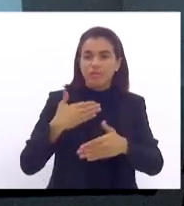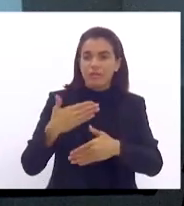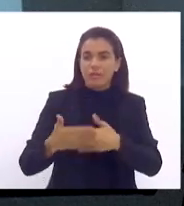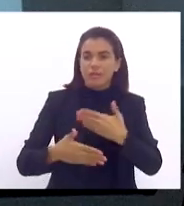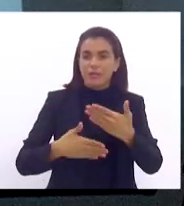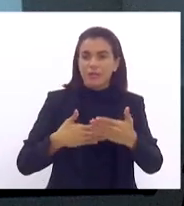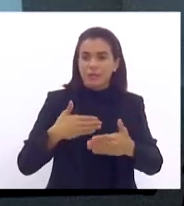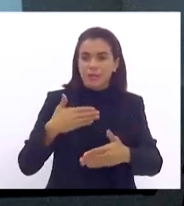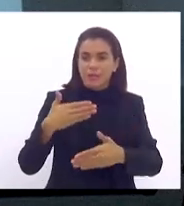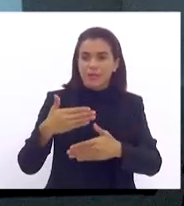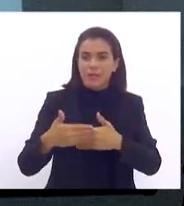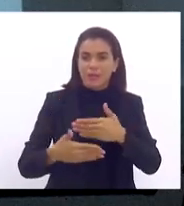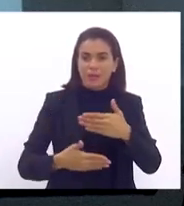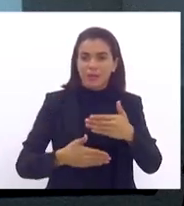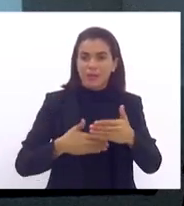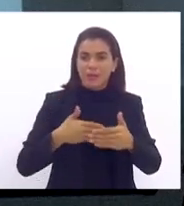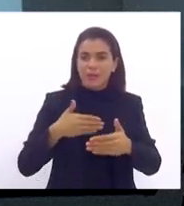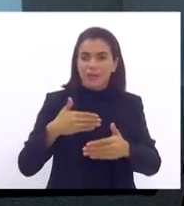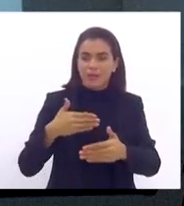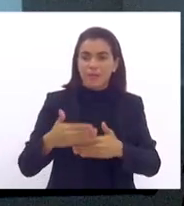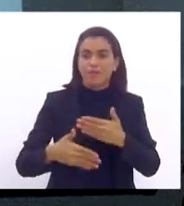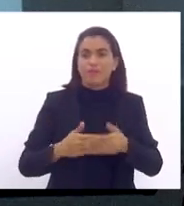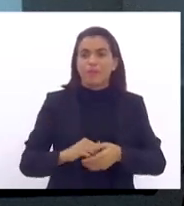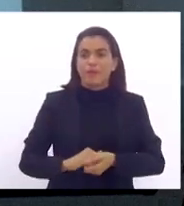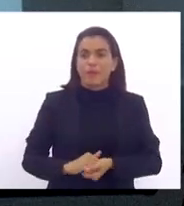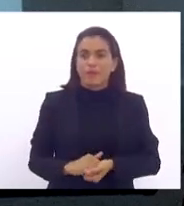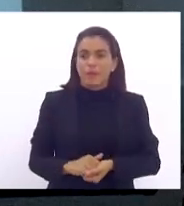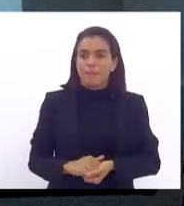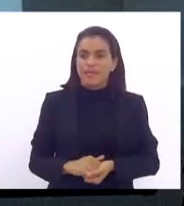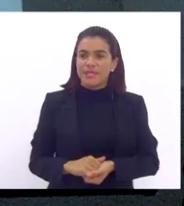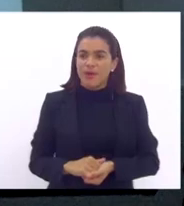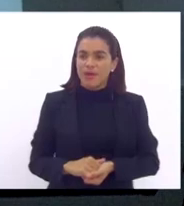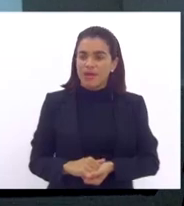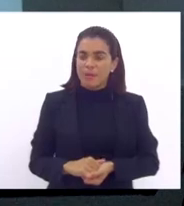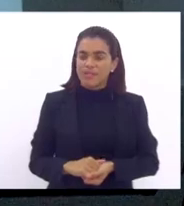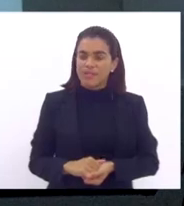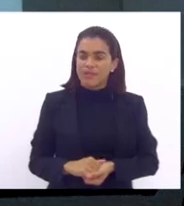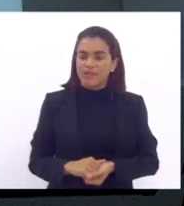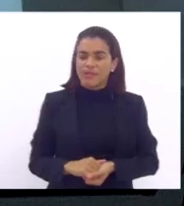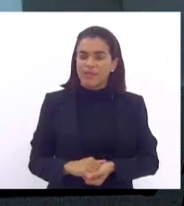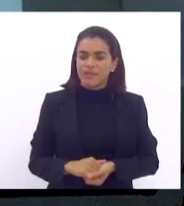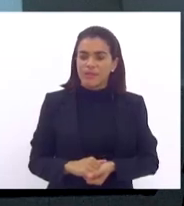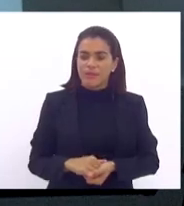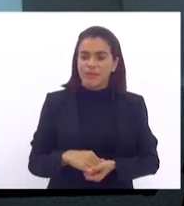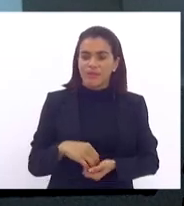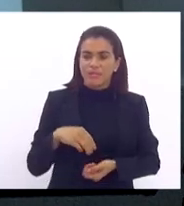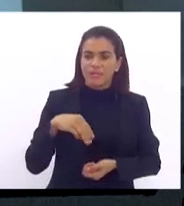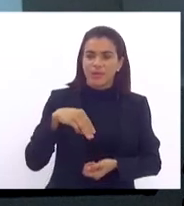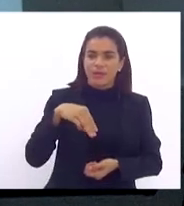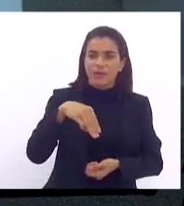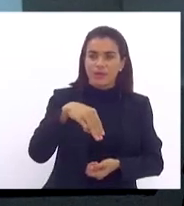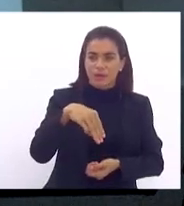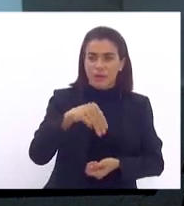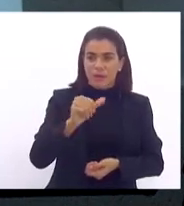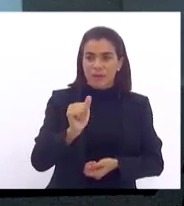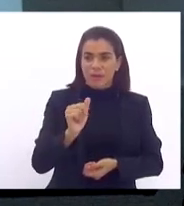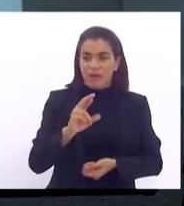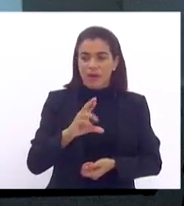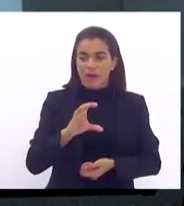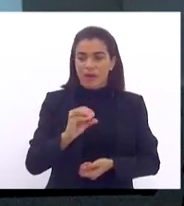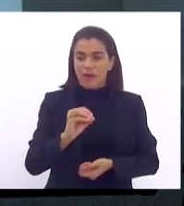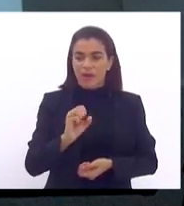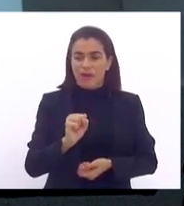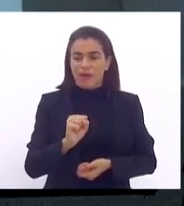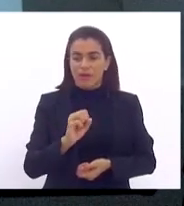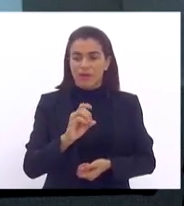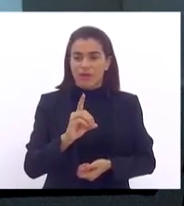caráter drástico desse tipo de medida né eh no caso do senador Marcos Du Val nós de advocacia